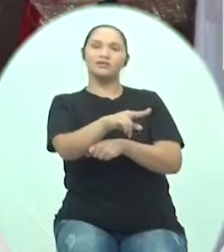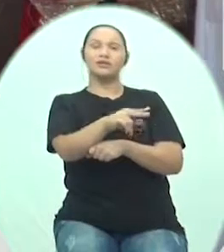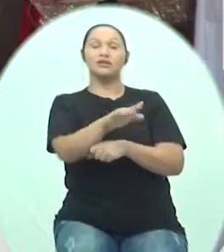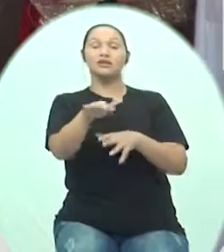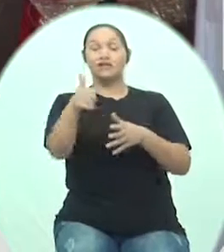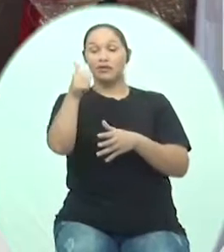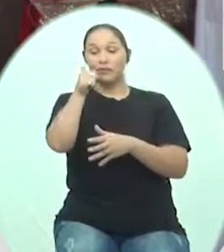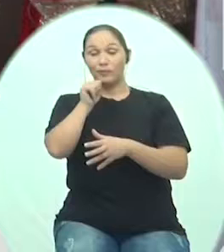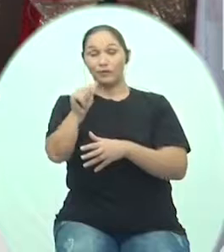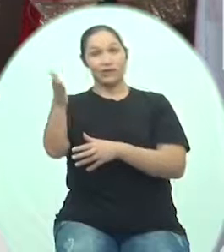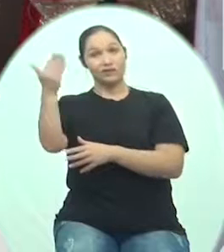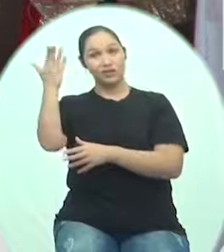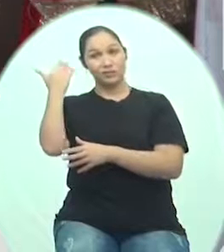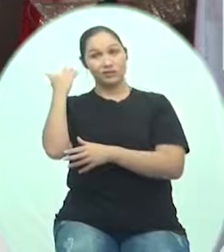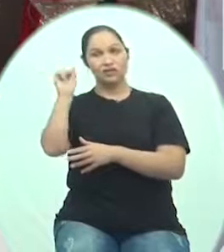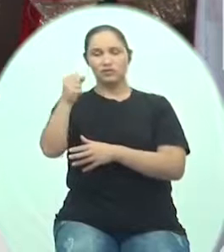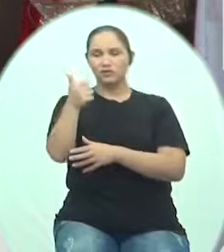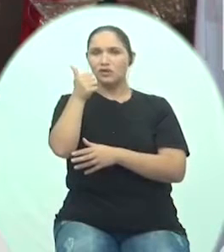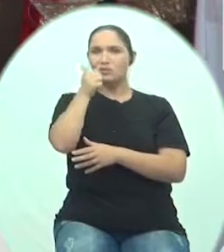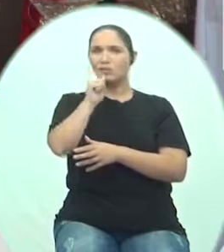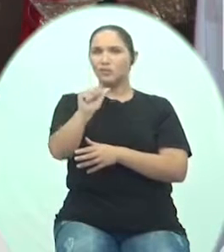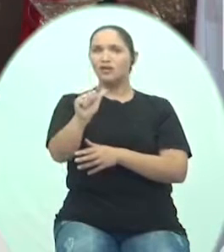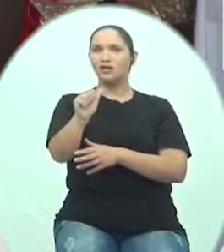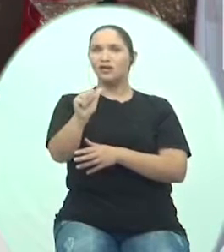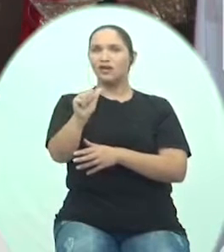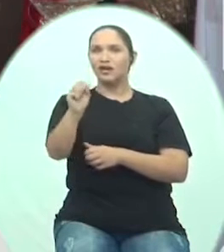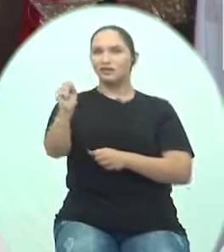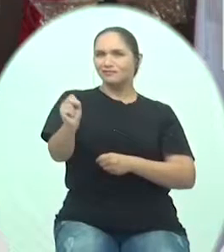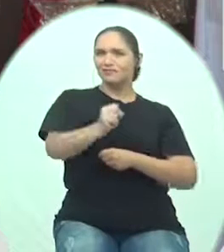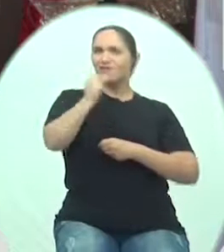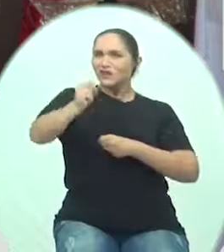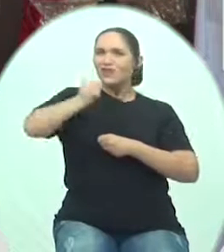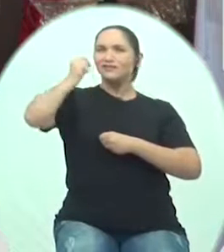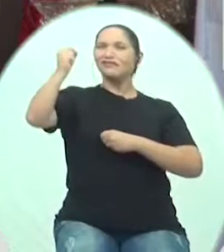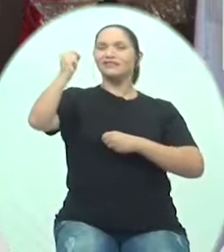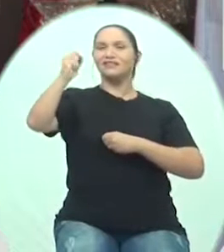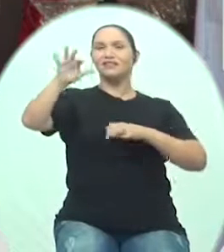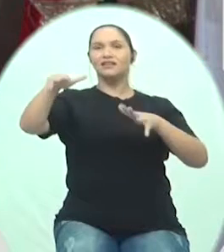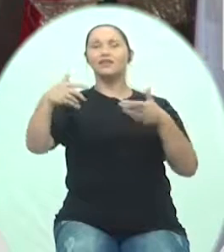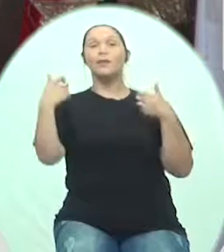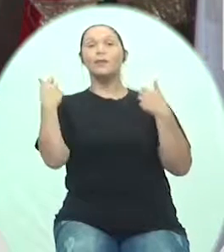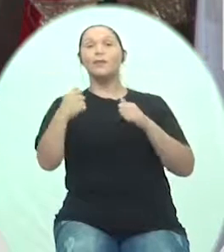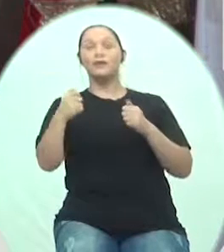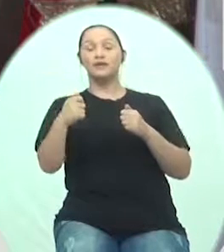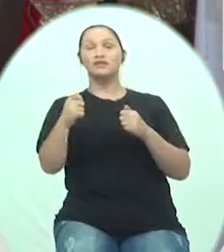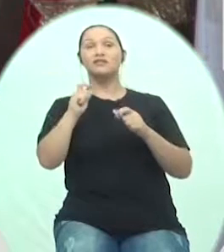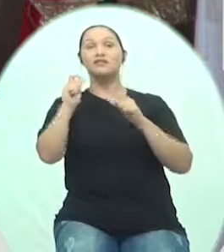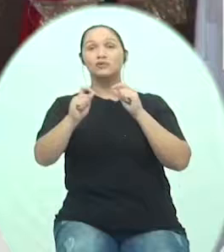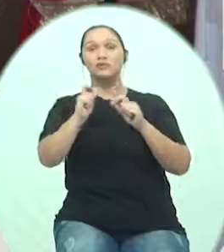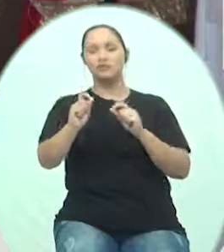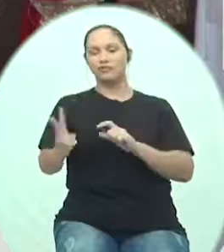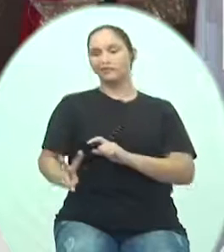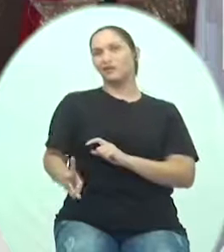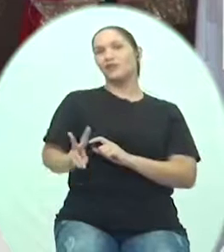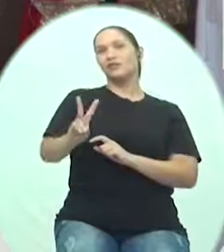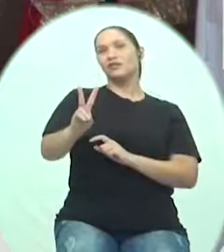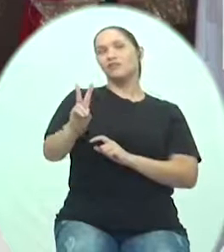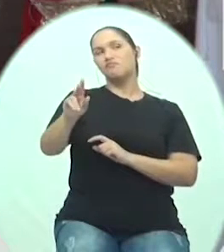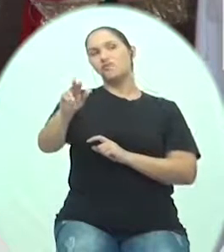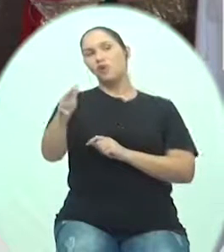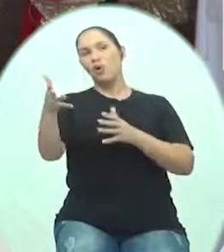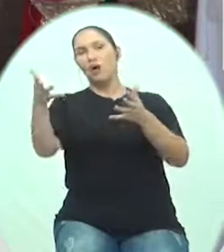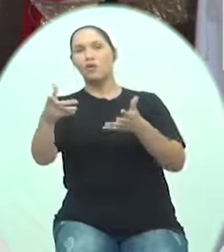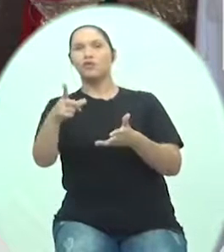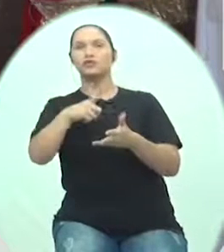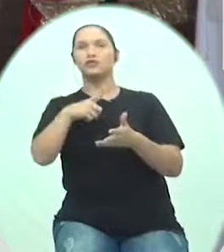guerreiras e precisam de reconhecimento da mesma forma que temos monumento ao Mineiro Vereador